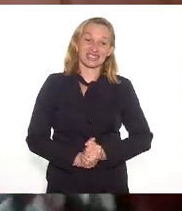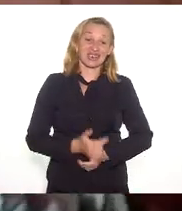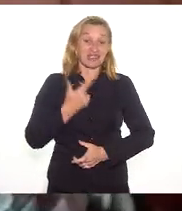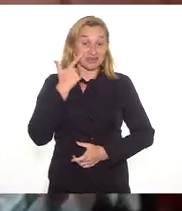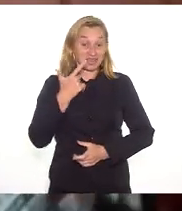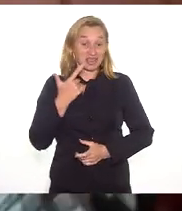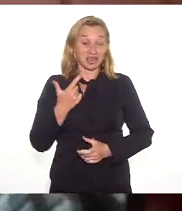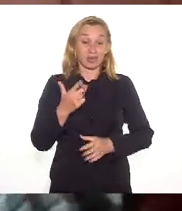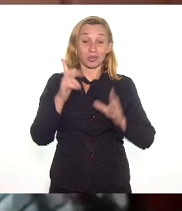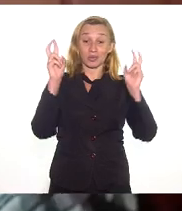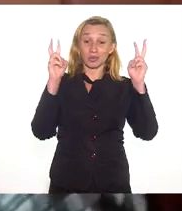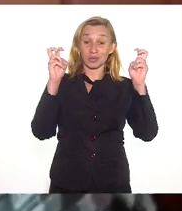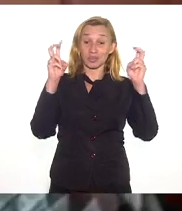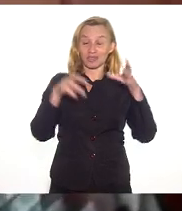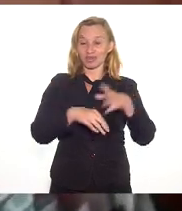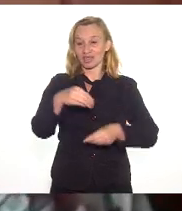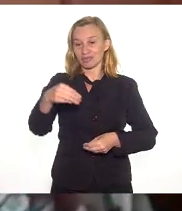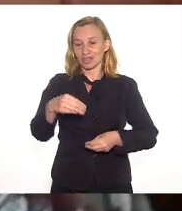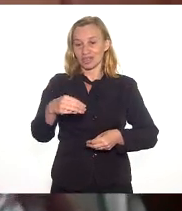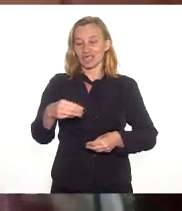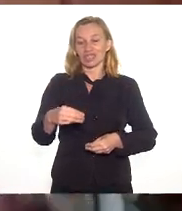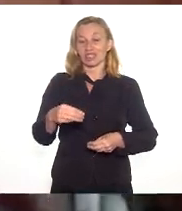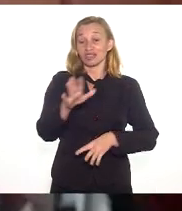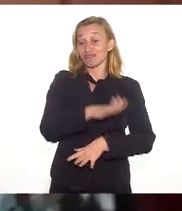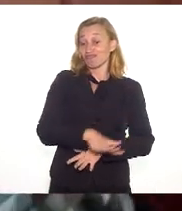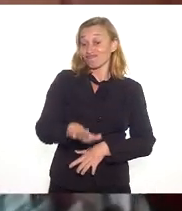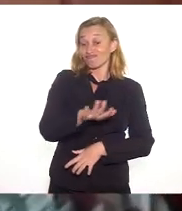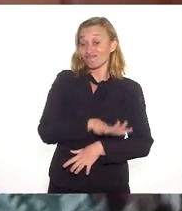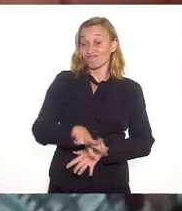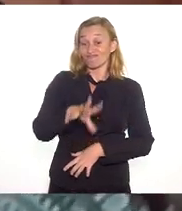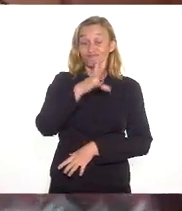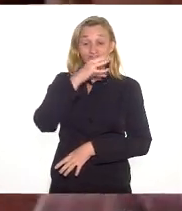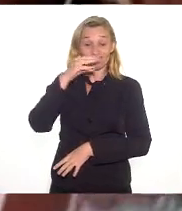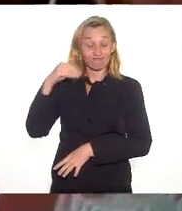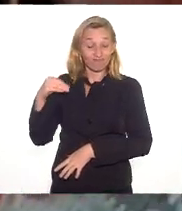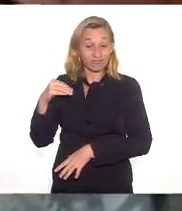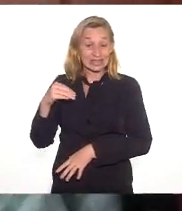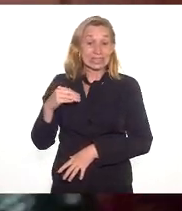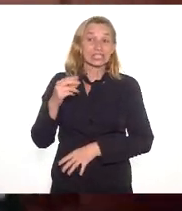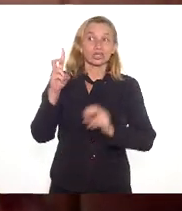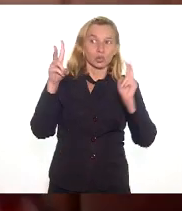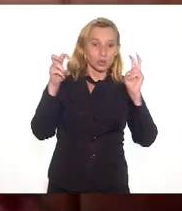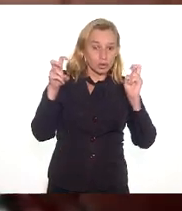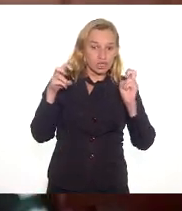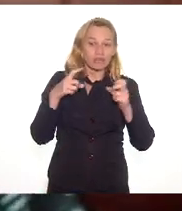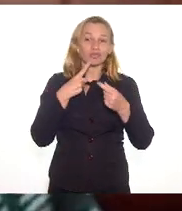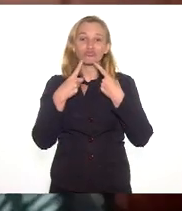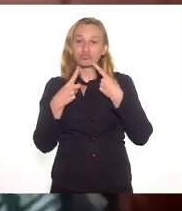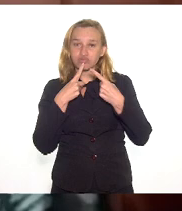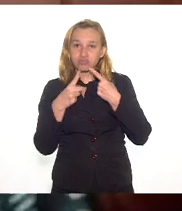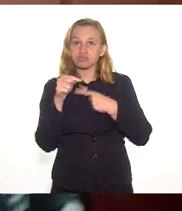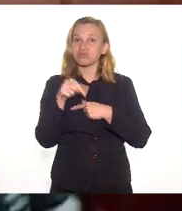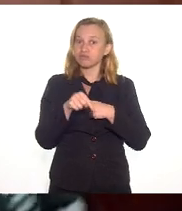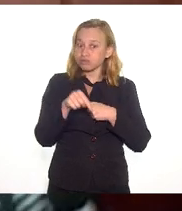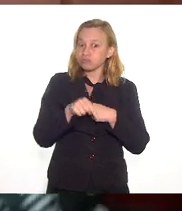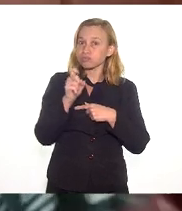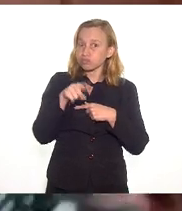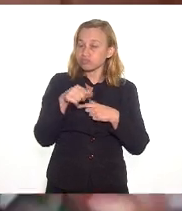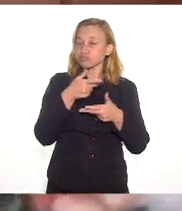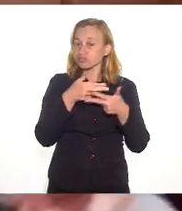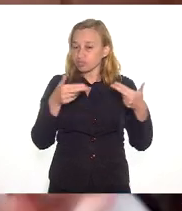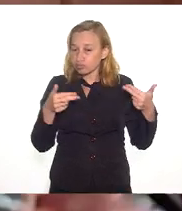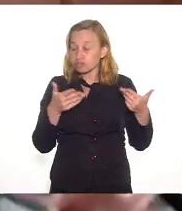do desaparecimento de crianças e adolescentes, tema que já tem sido muito falado aqui, né, por